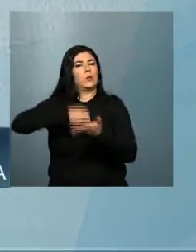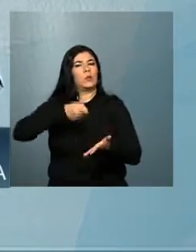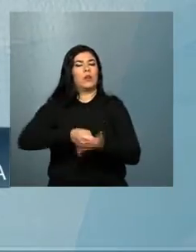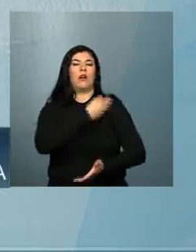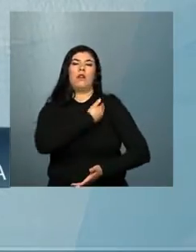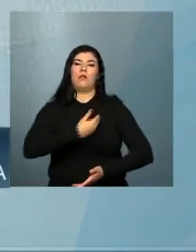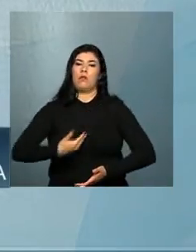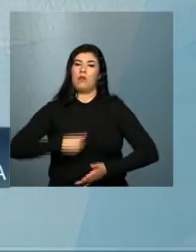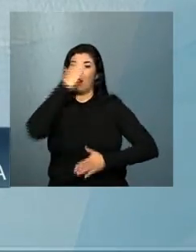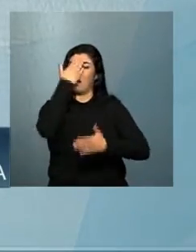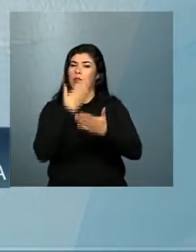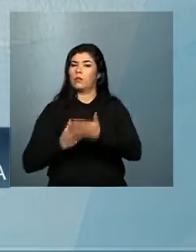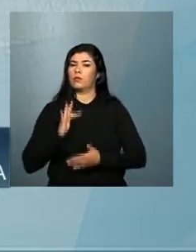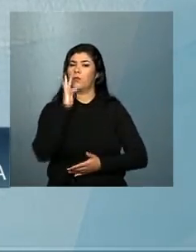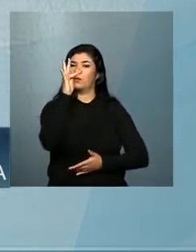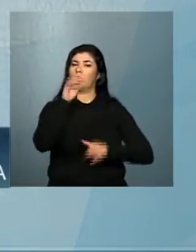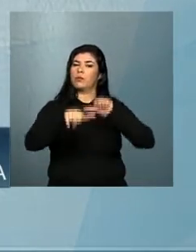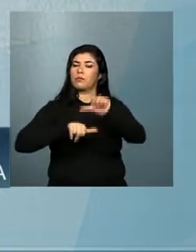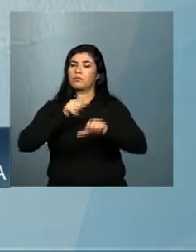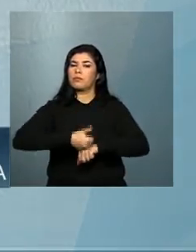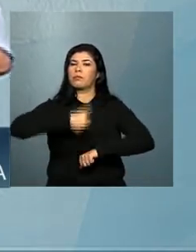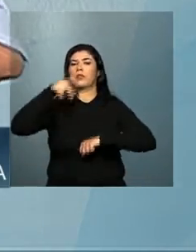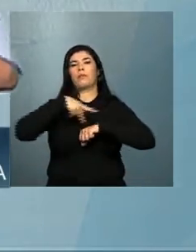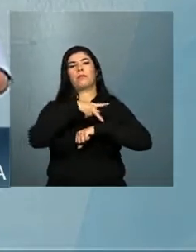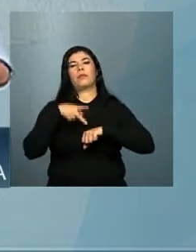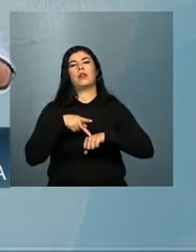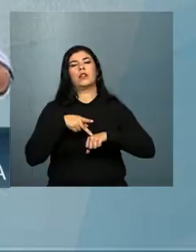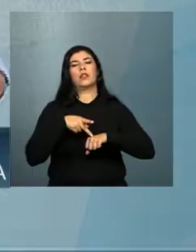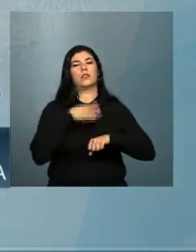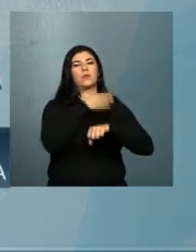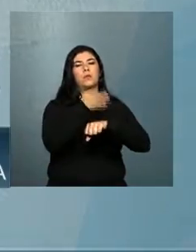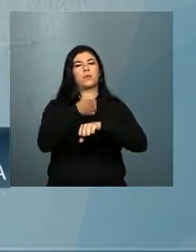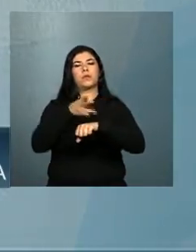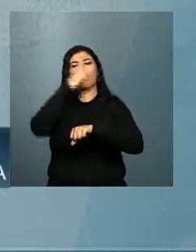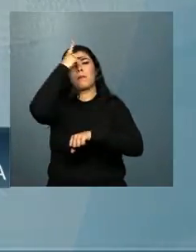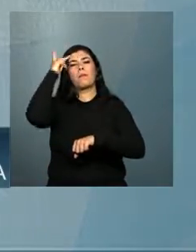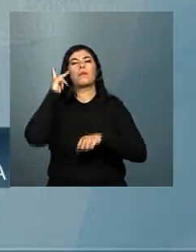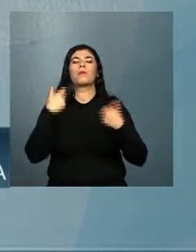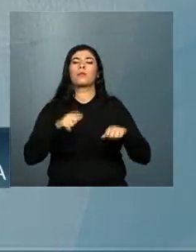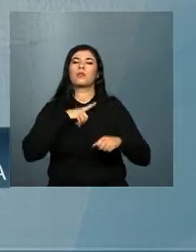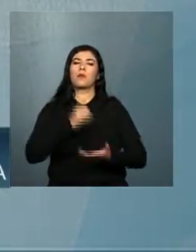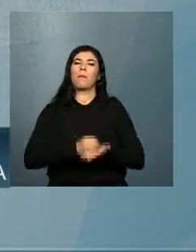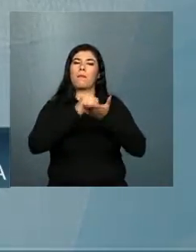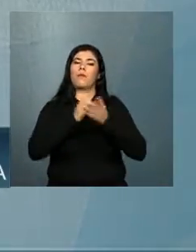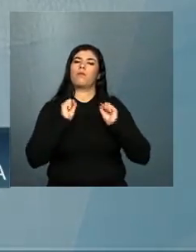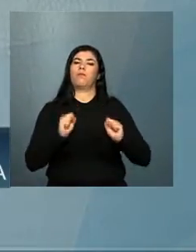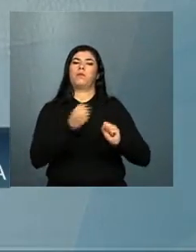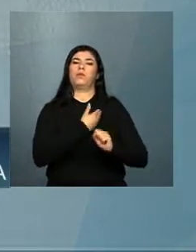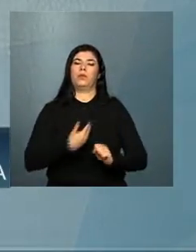que o caminho para melhorar o país é investir nas pessoas que mais precisam de apoio do poder público e que estão